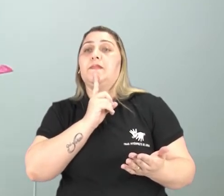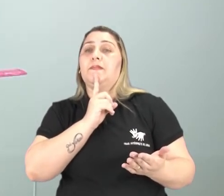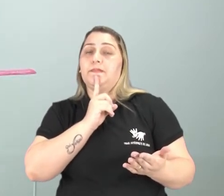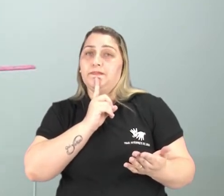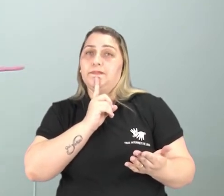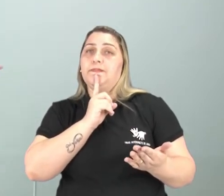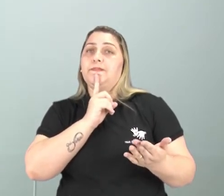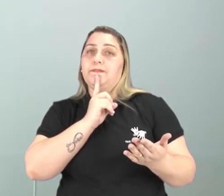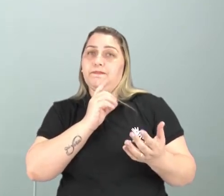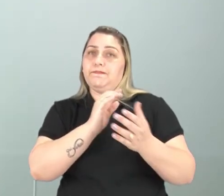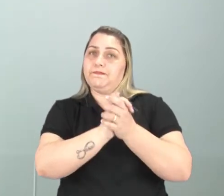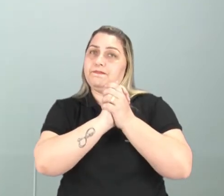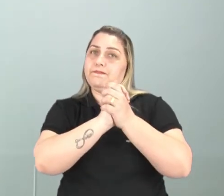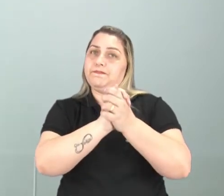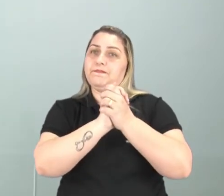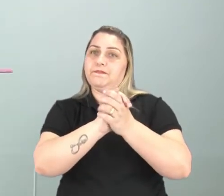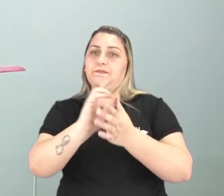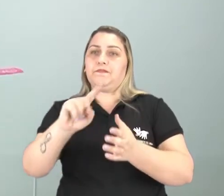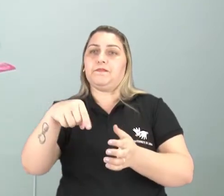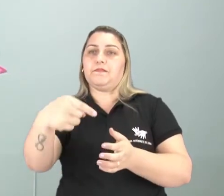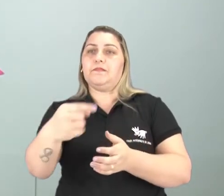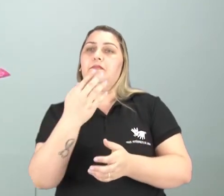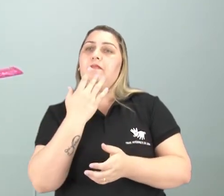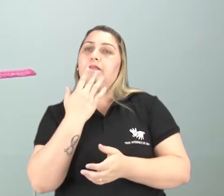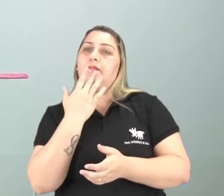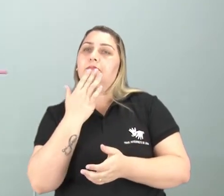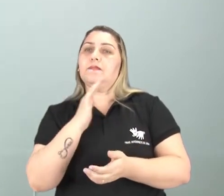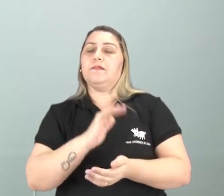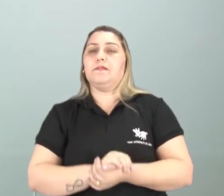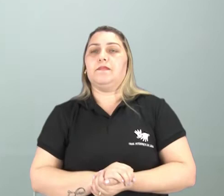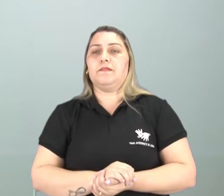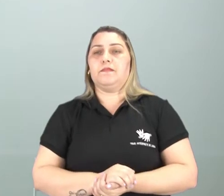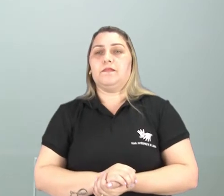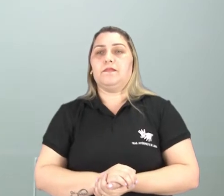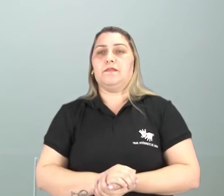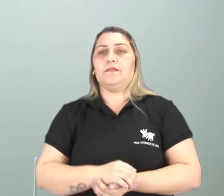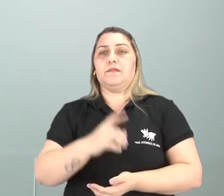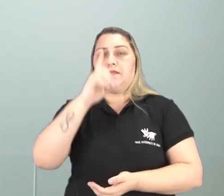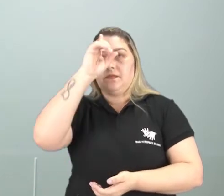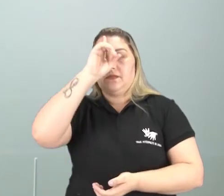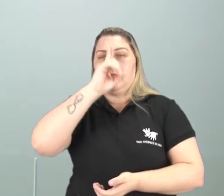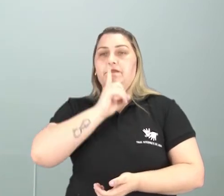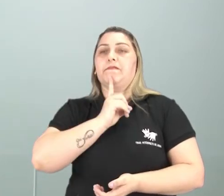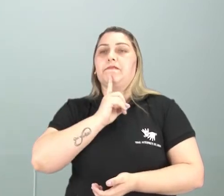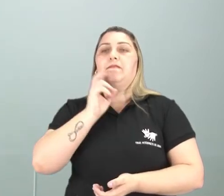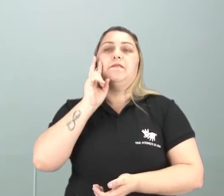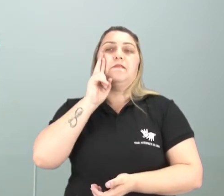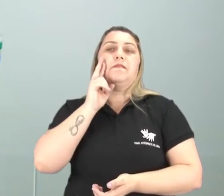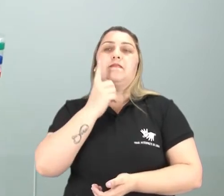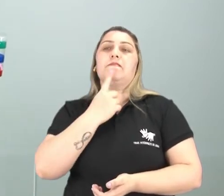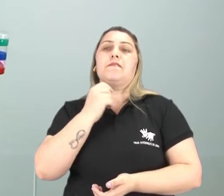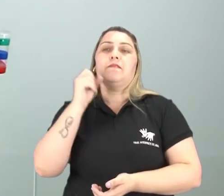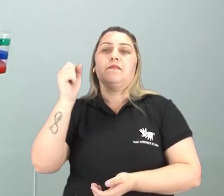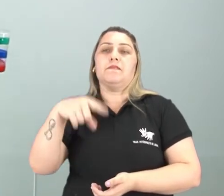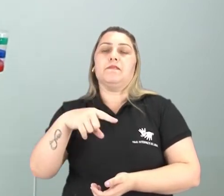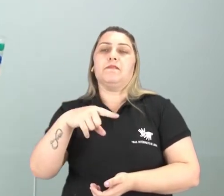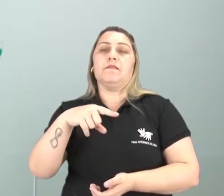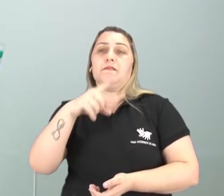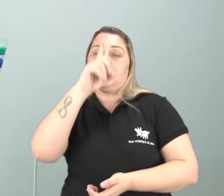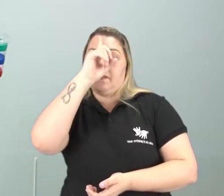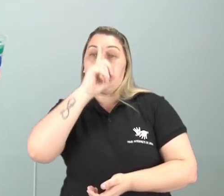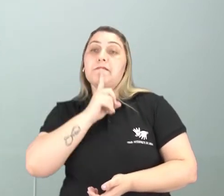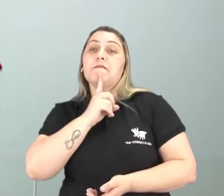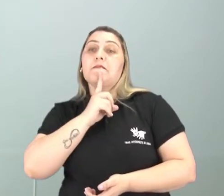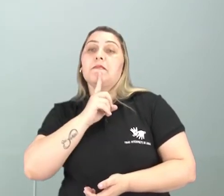amarelo muito bem a próxima coisa a sequência de cores vamos repetir novamente amarelo rosa